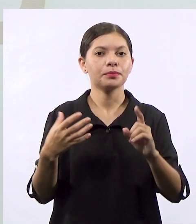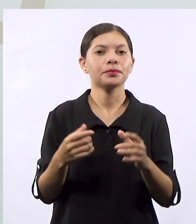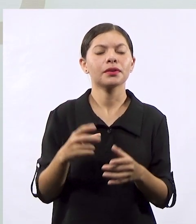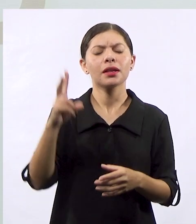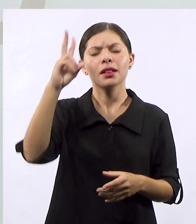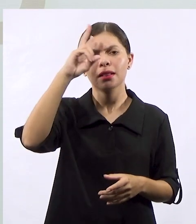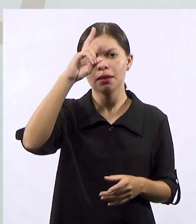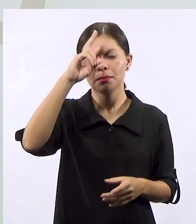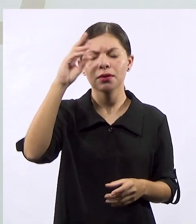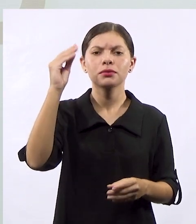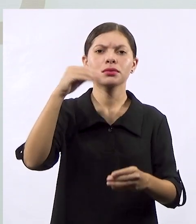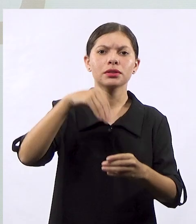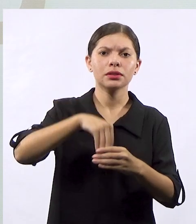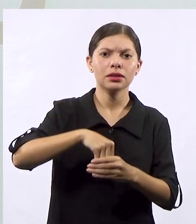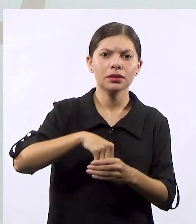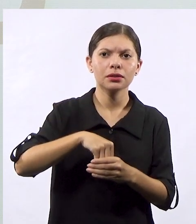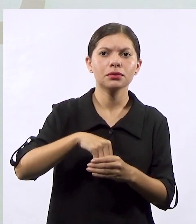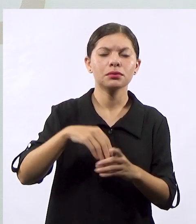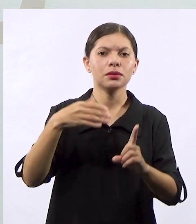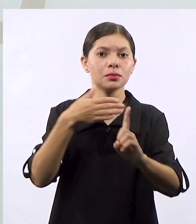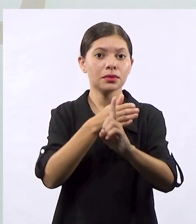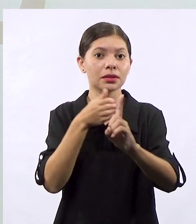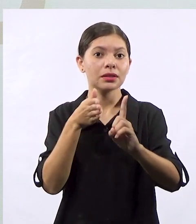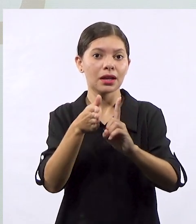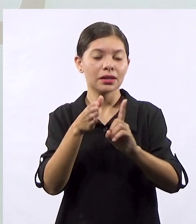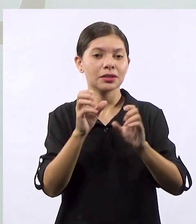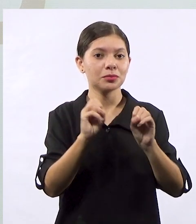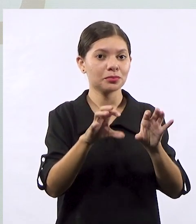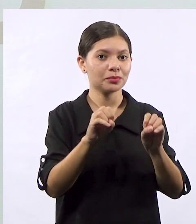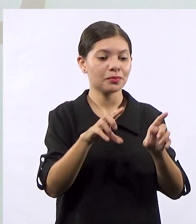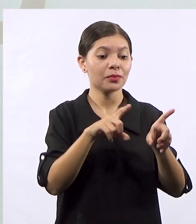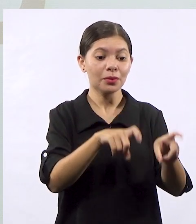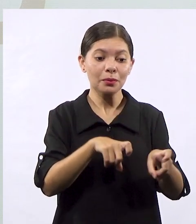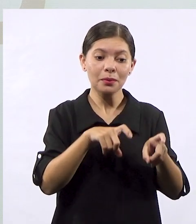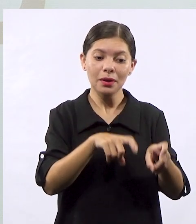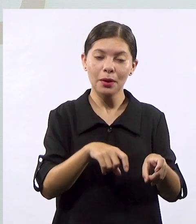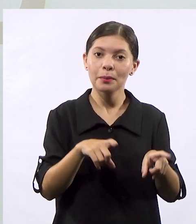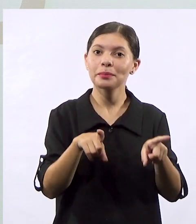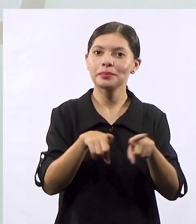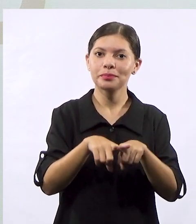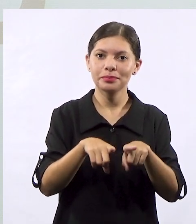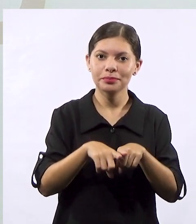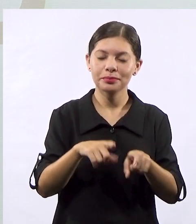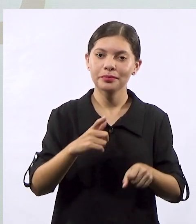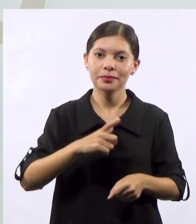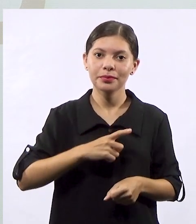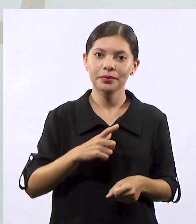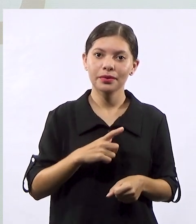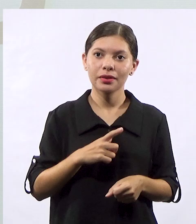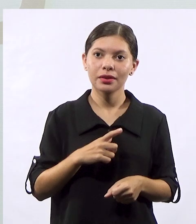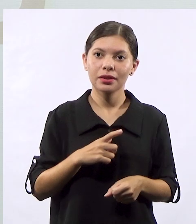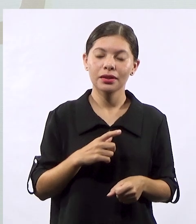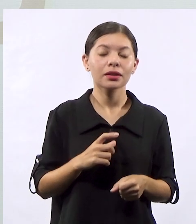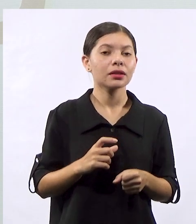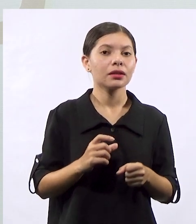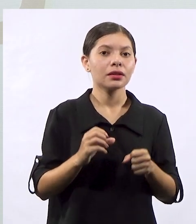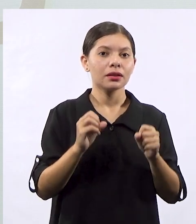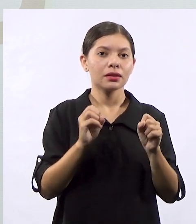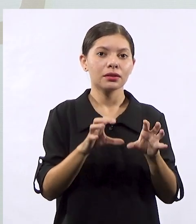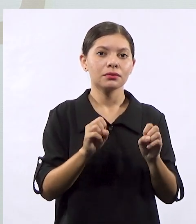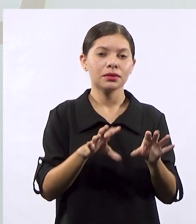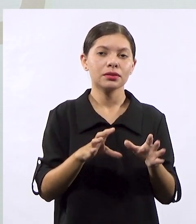Lembrando ainda que dentro das modalidades eu tenho educação do campo e tenho também a